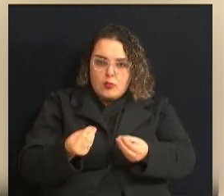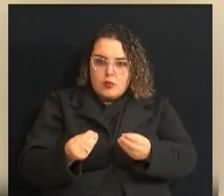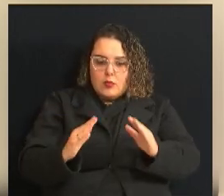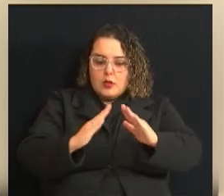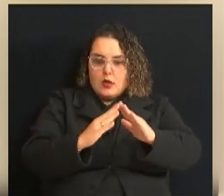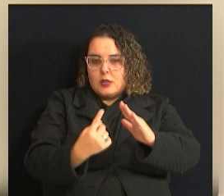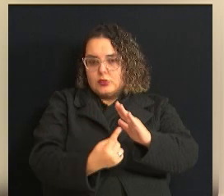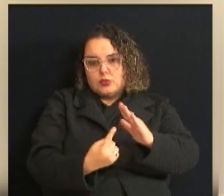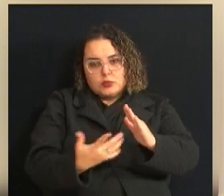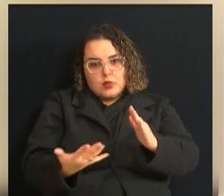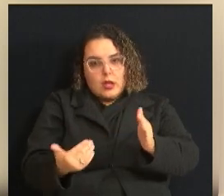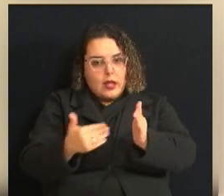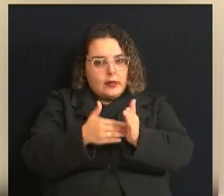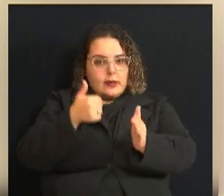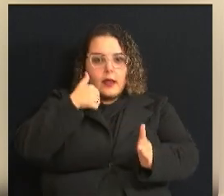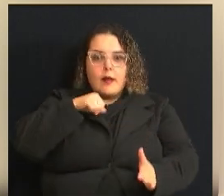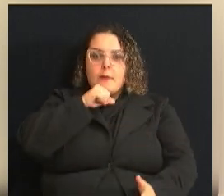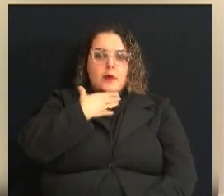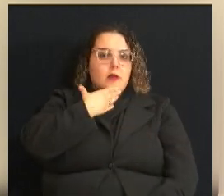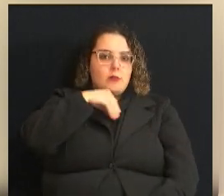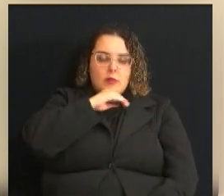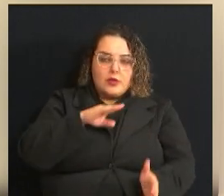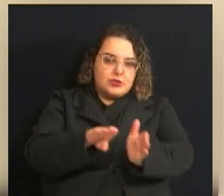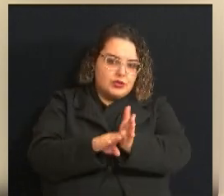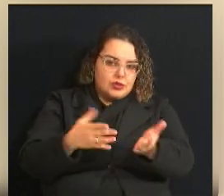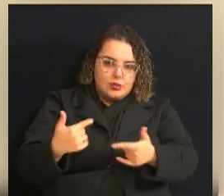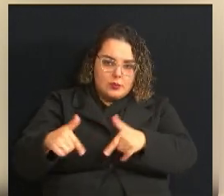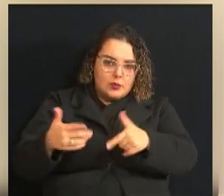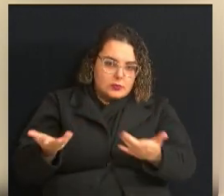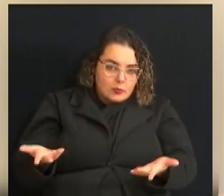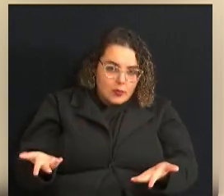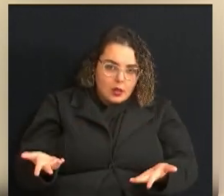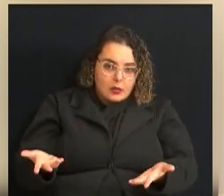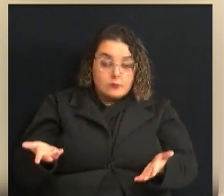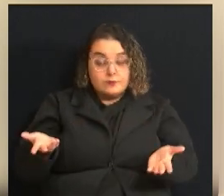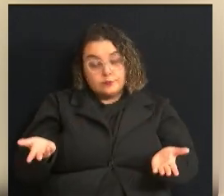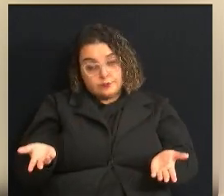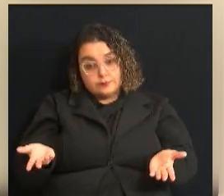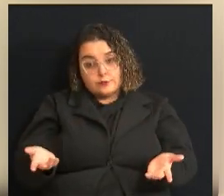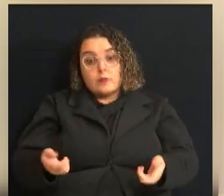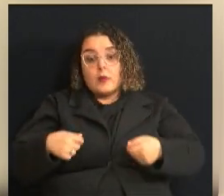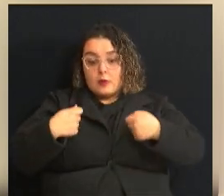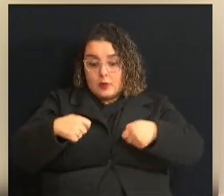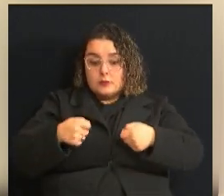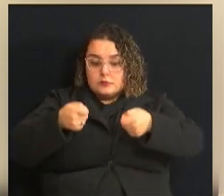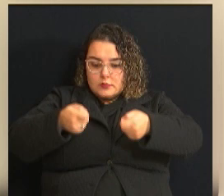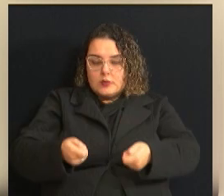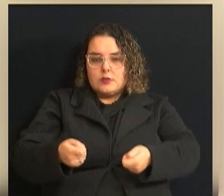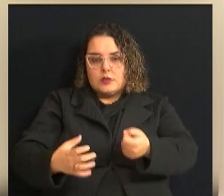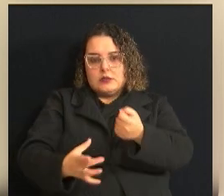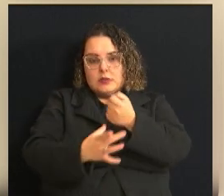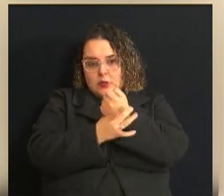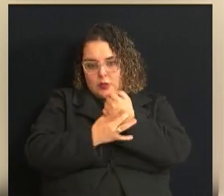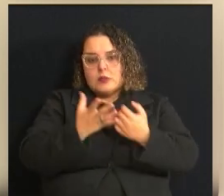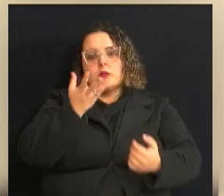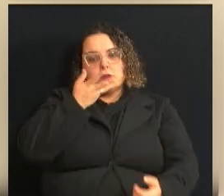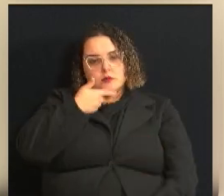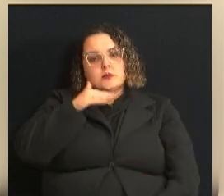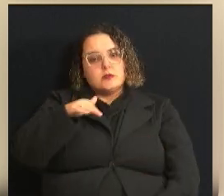casa até a mãe chegar, até o pai chegar, né, do trabalho. Enfim, a gente precisa garantir a segurança delas. E